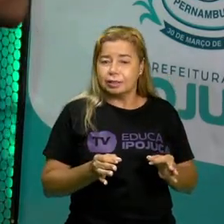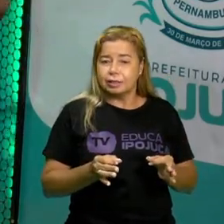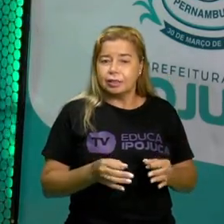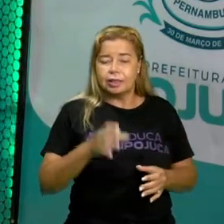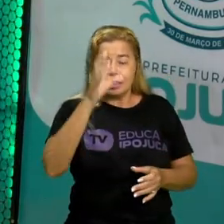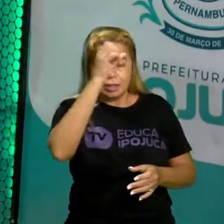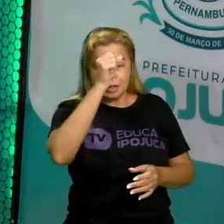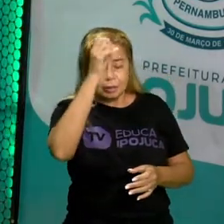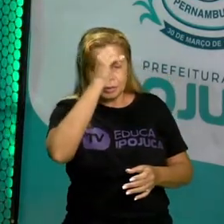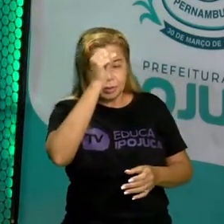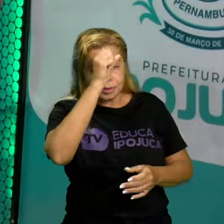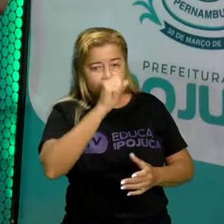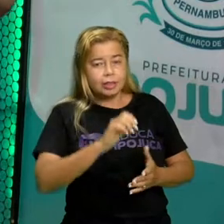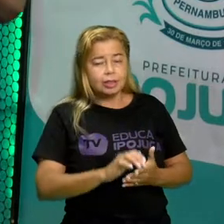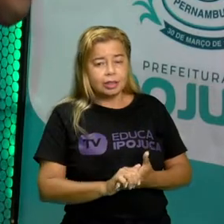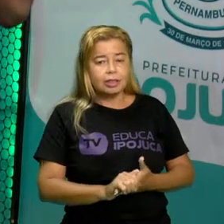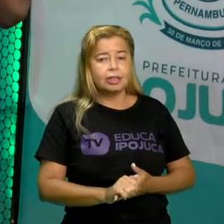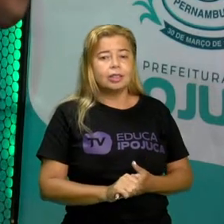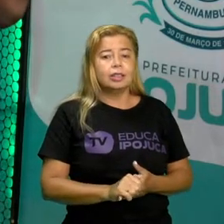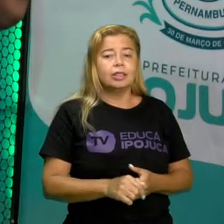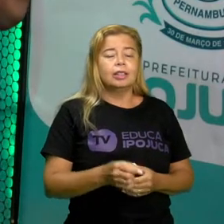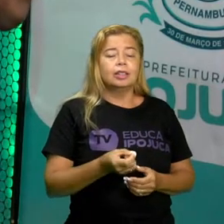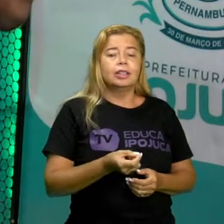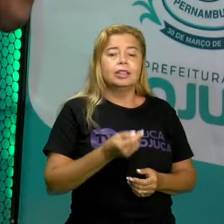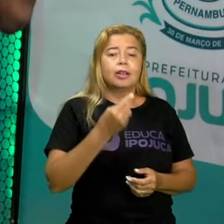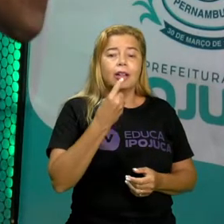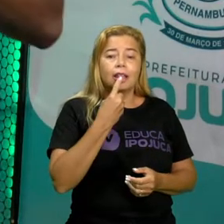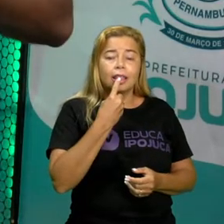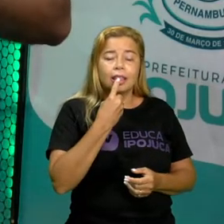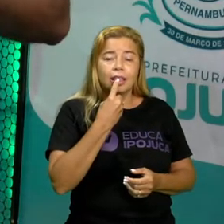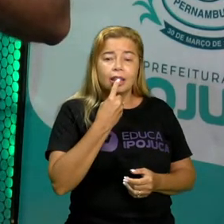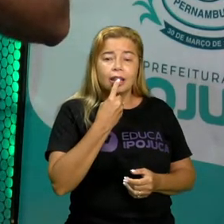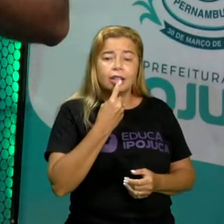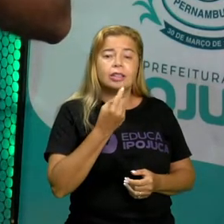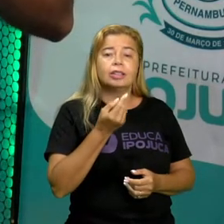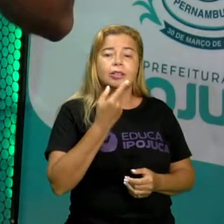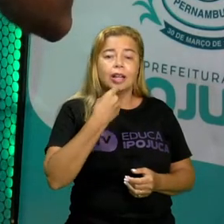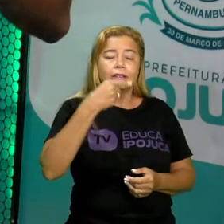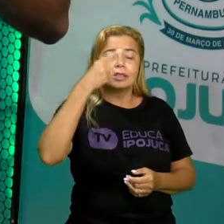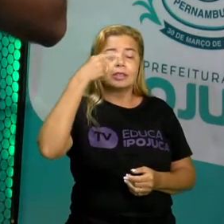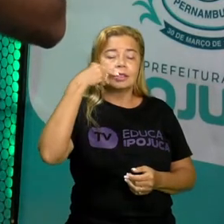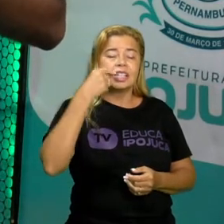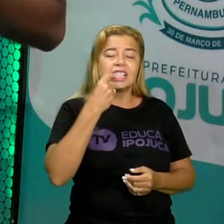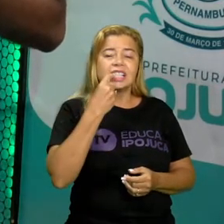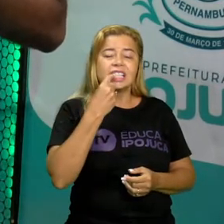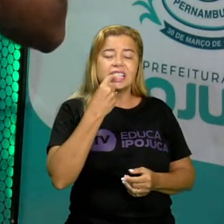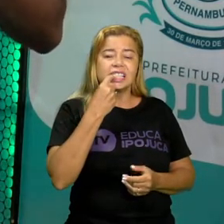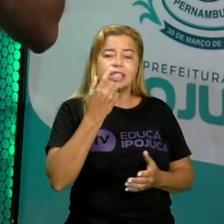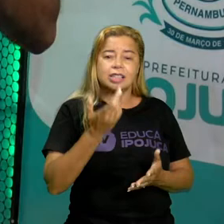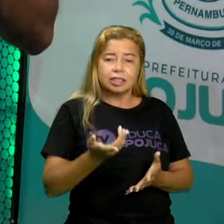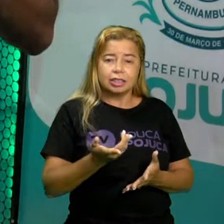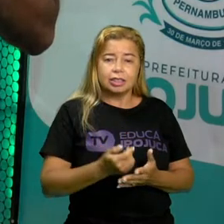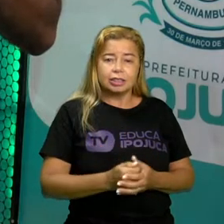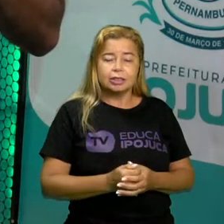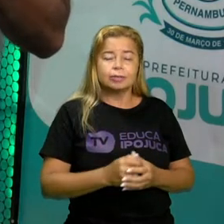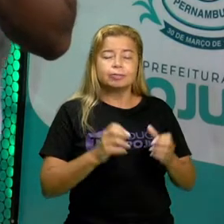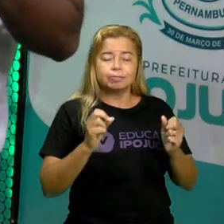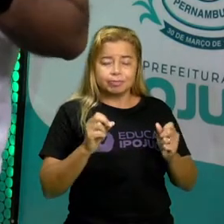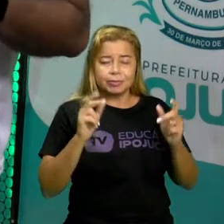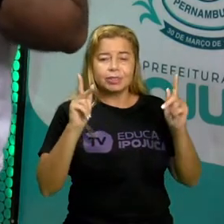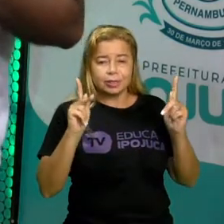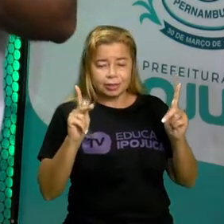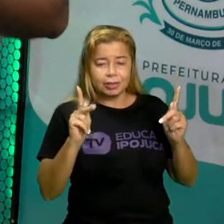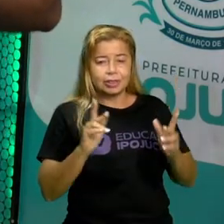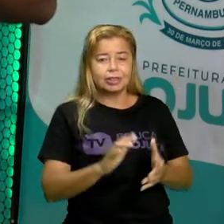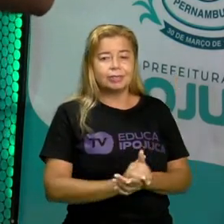vai falar da maneira correta. Coloca a língua aqui, ó, atrás do dente e fala thank you. Beleza?